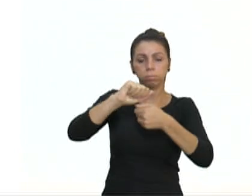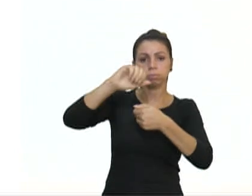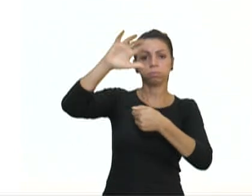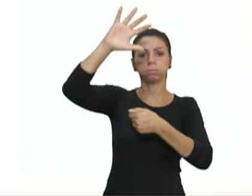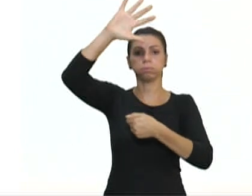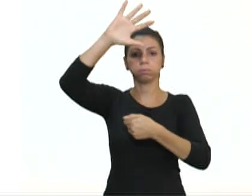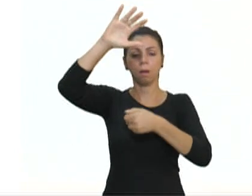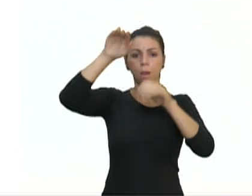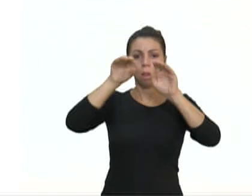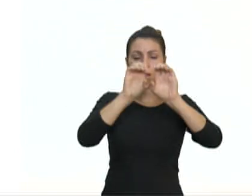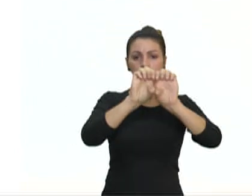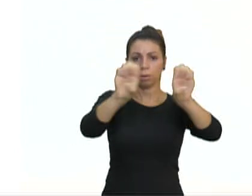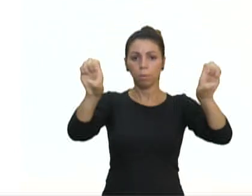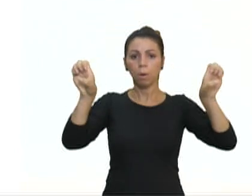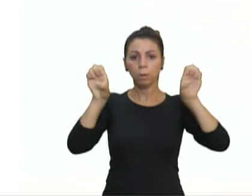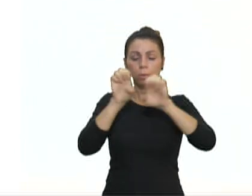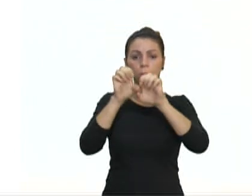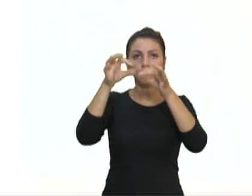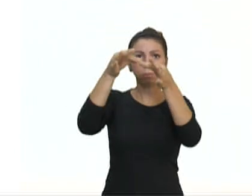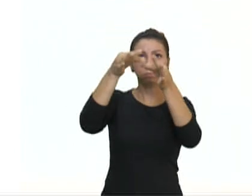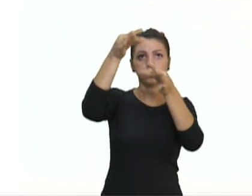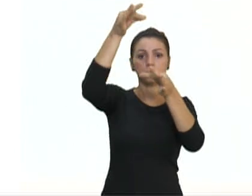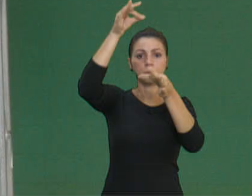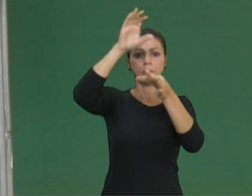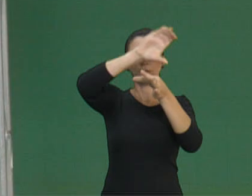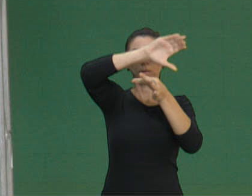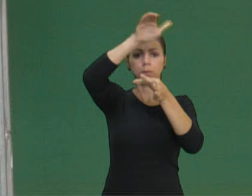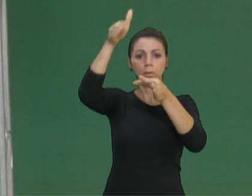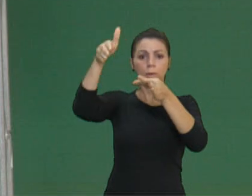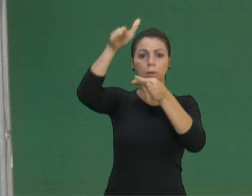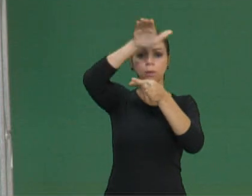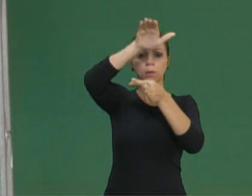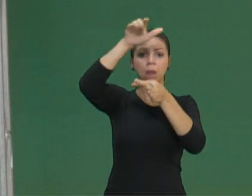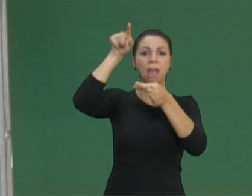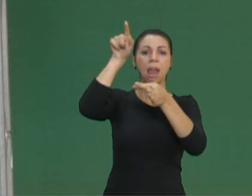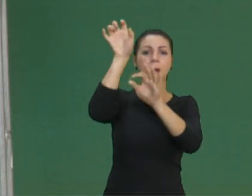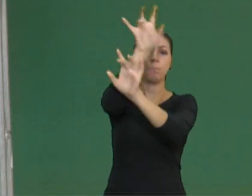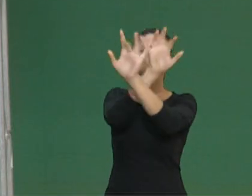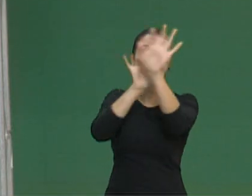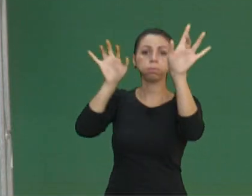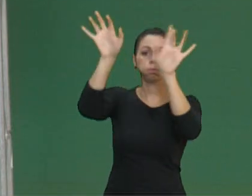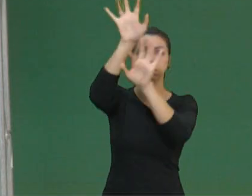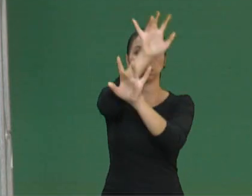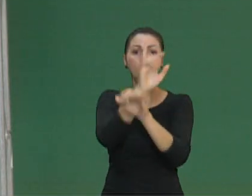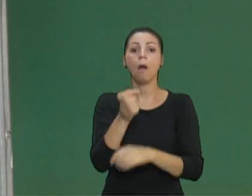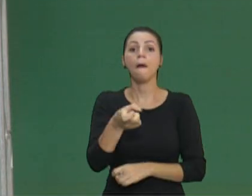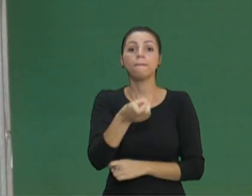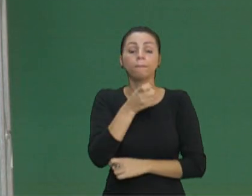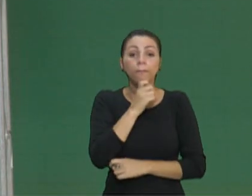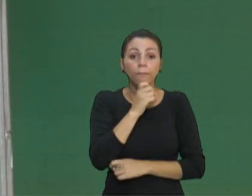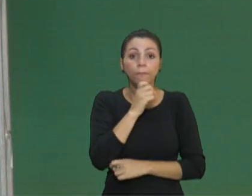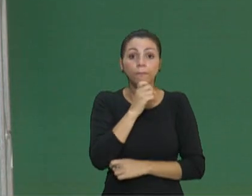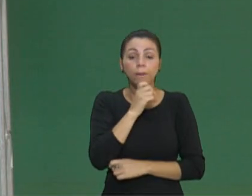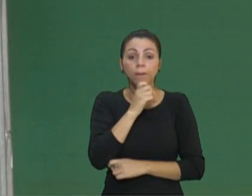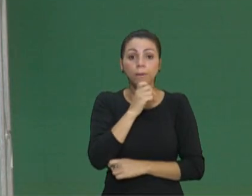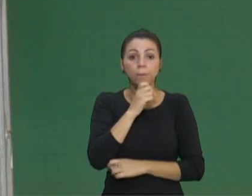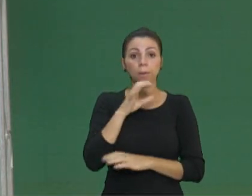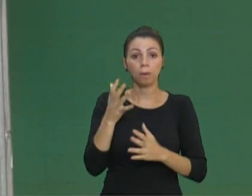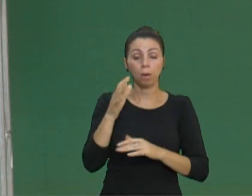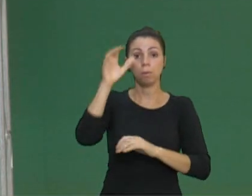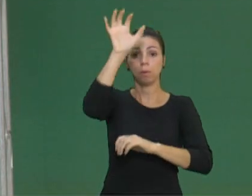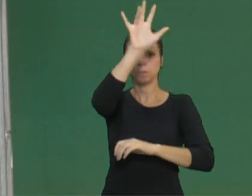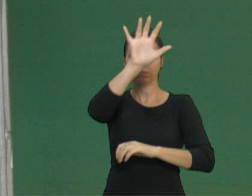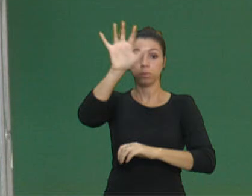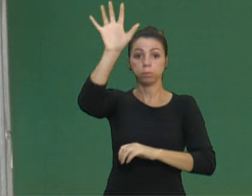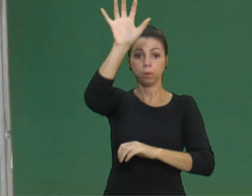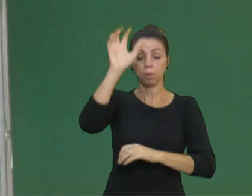distantes da linha do Equador, elas acabam sendo massas de ar frio, tá? Então, regiões polares, ou